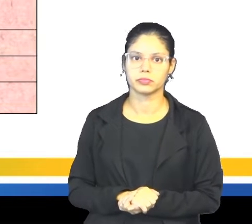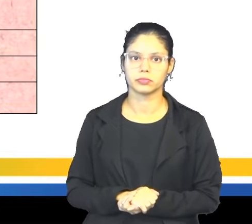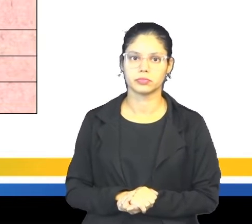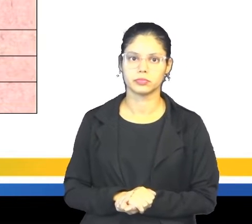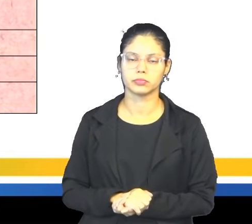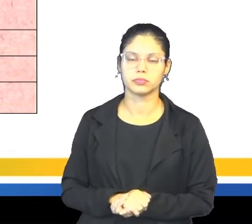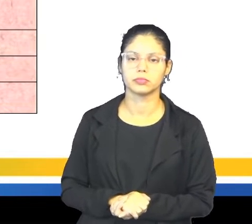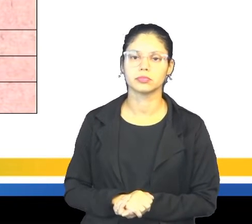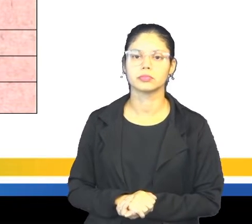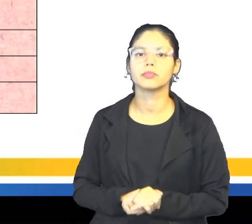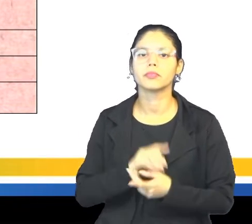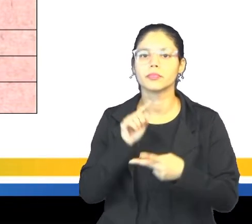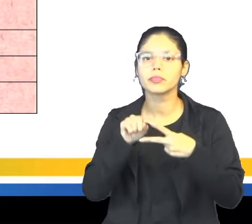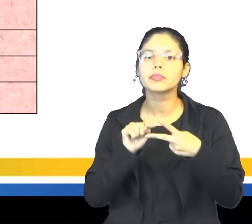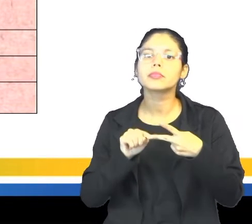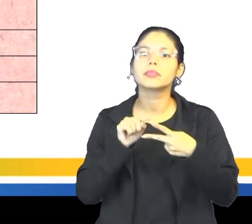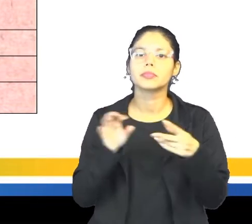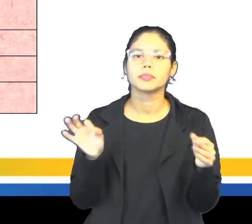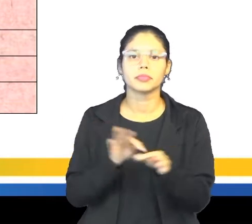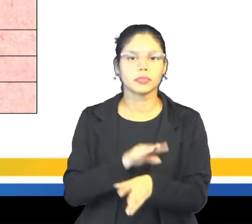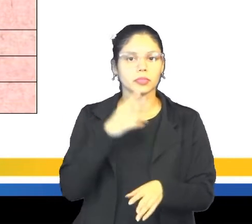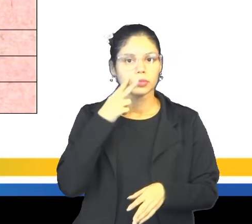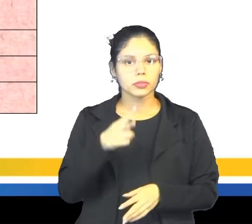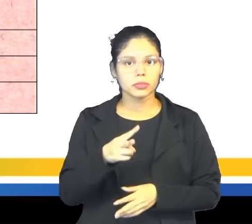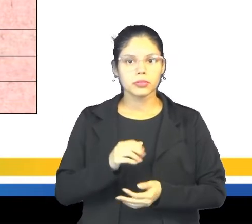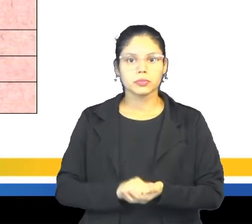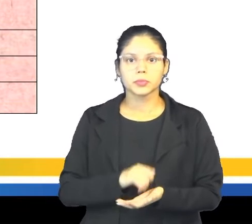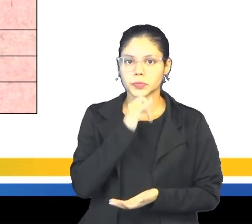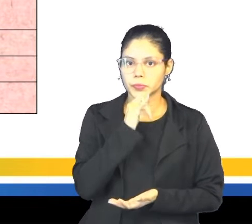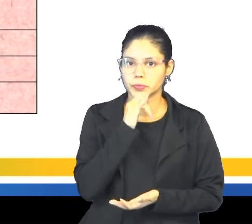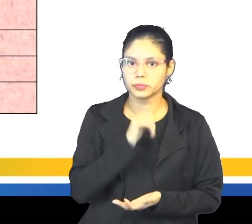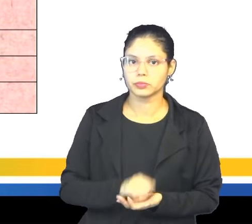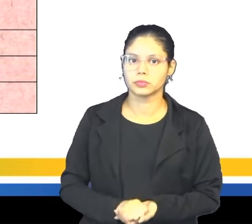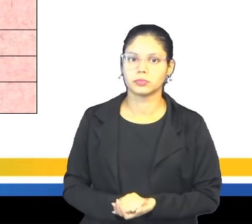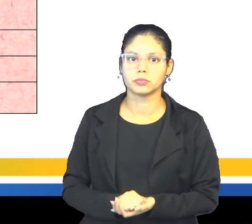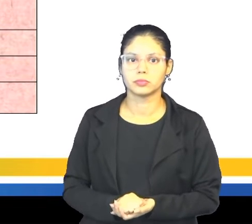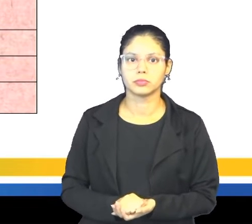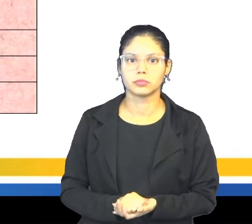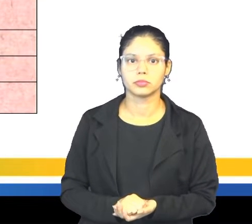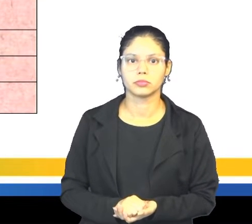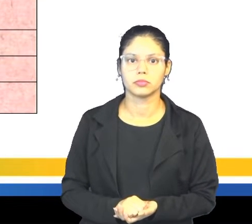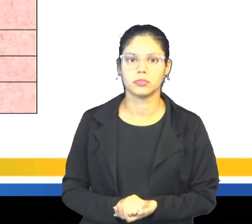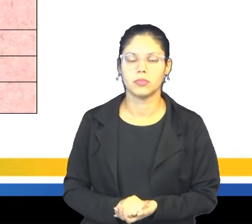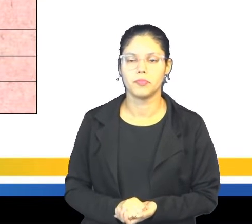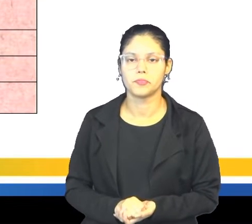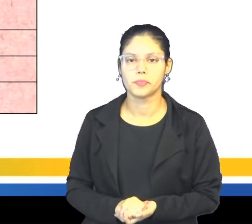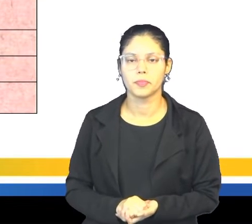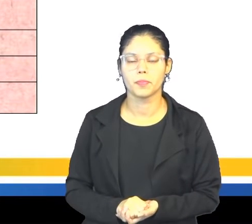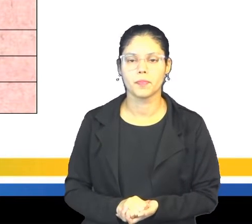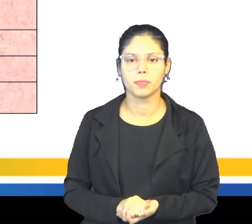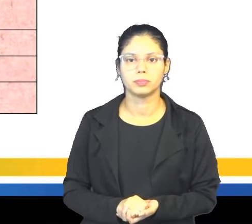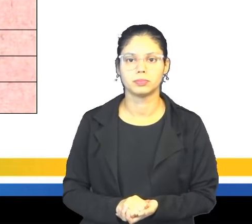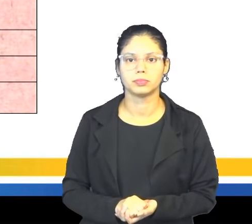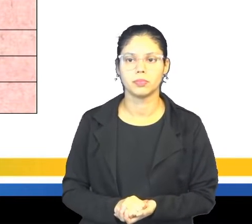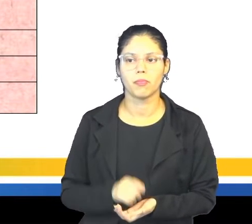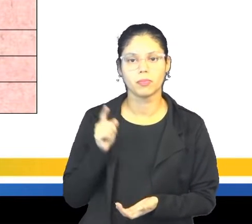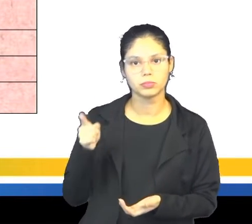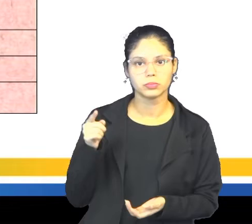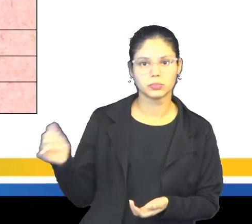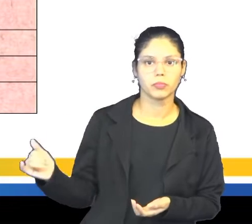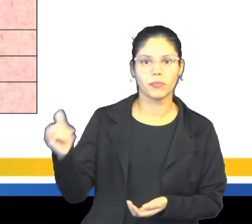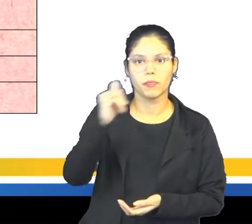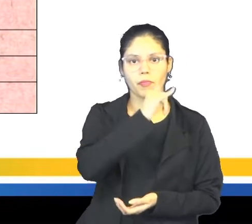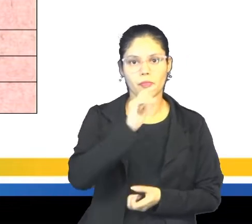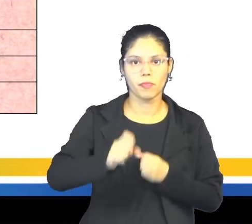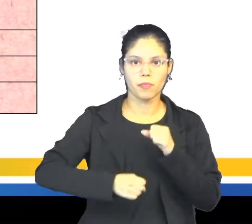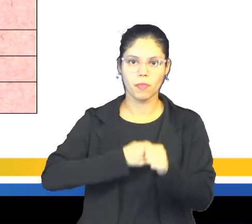ali as frases que nós acabamos de ver no exemplo, né? He will travel next year. Ele vai viajar no